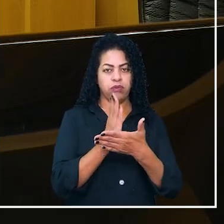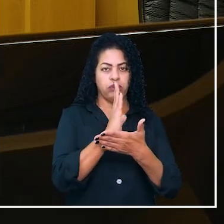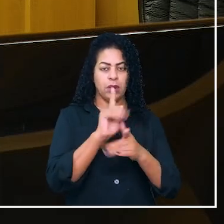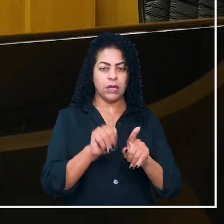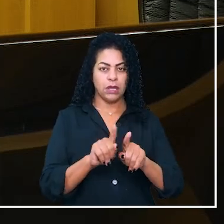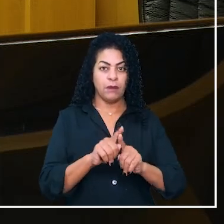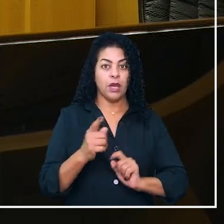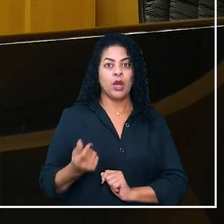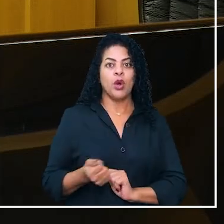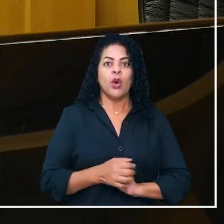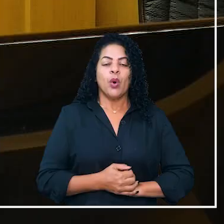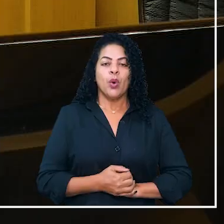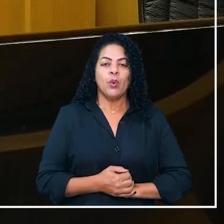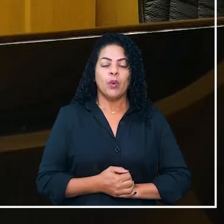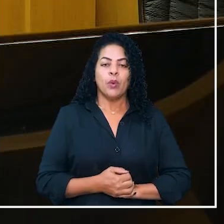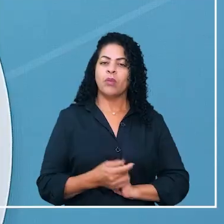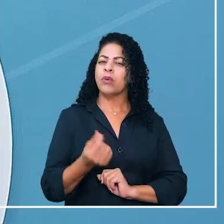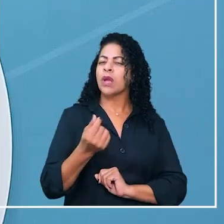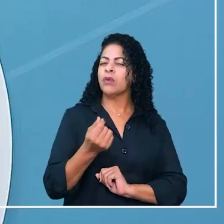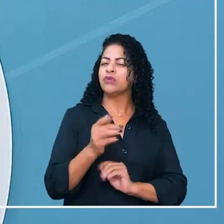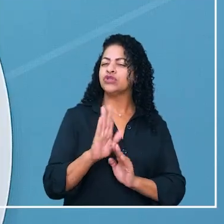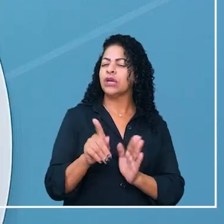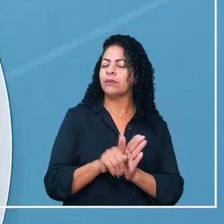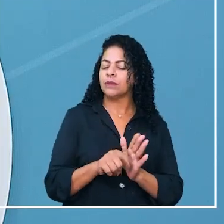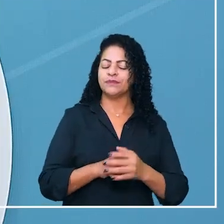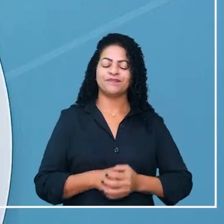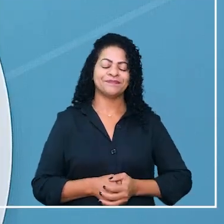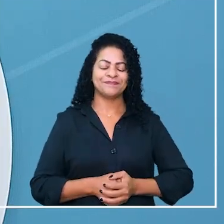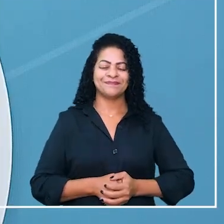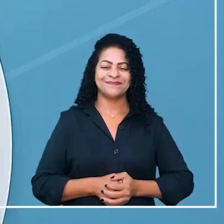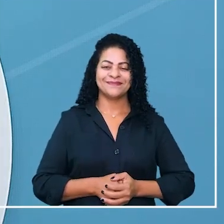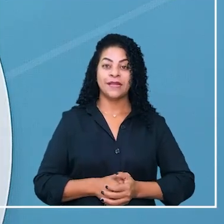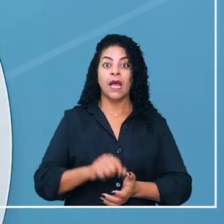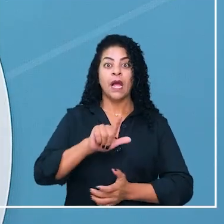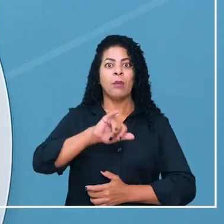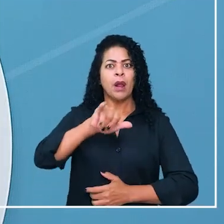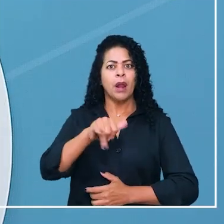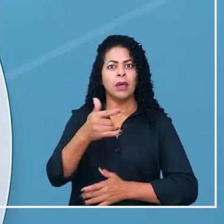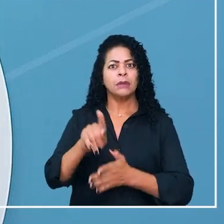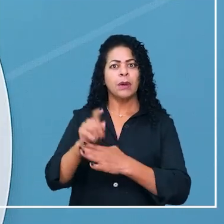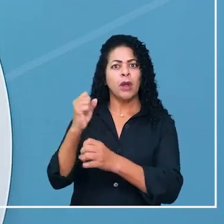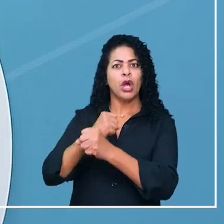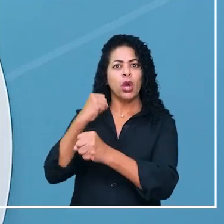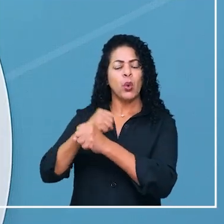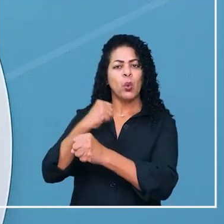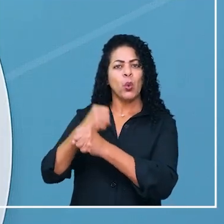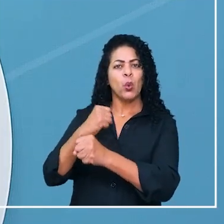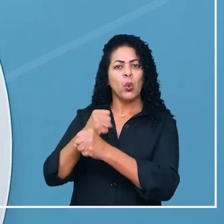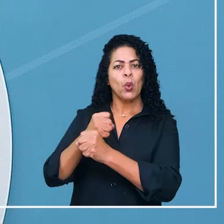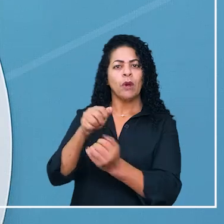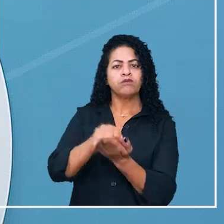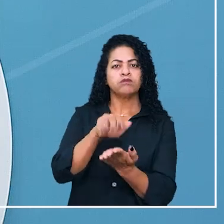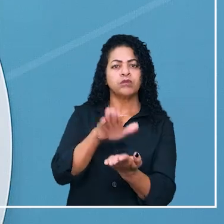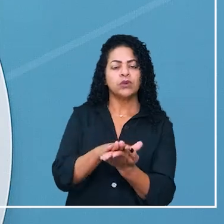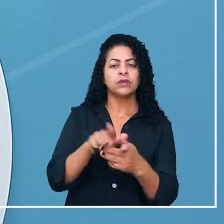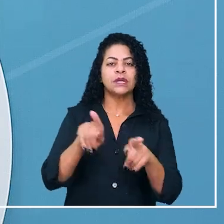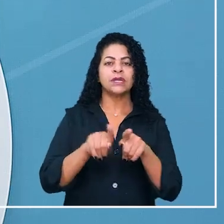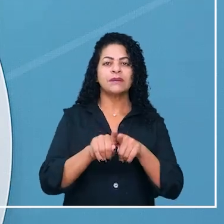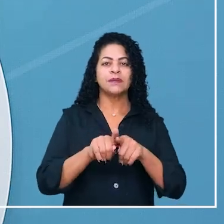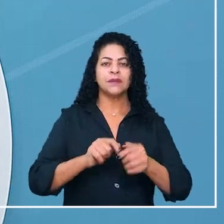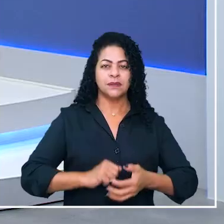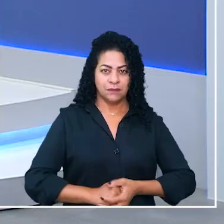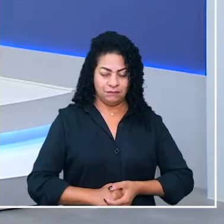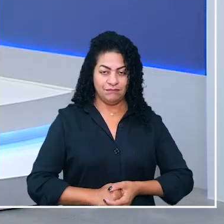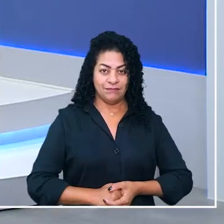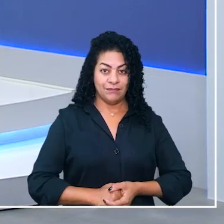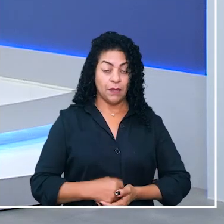recurso ainda não analisado. E uma loja de material de construção foi multada por descumprir ordem de não abrir em feriado